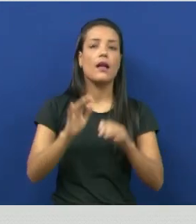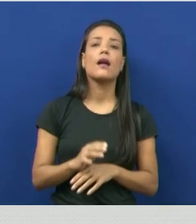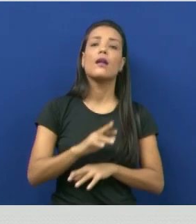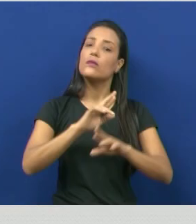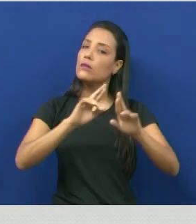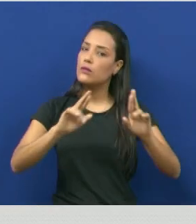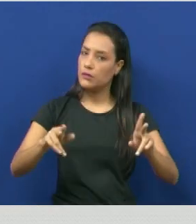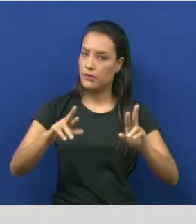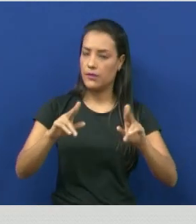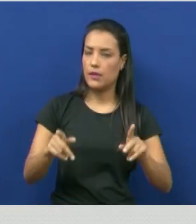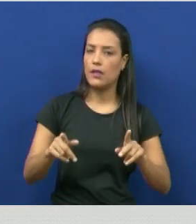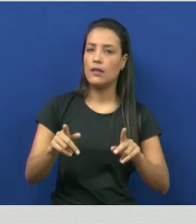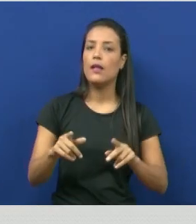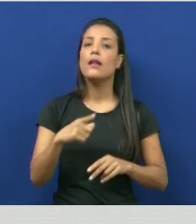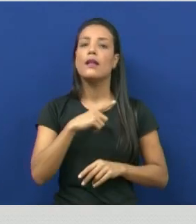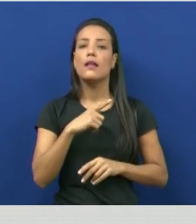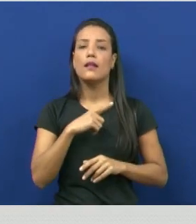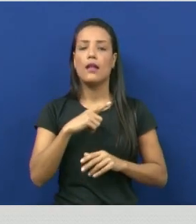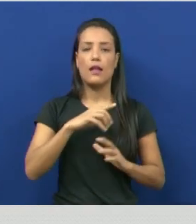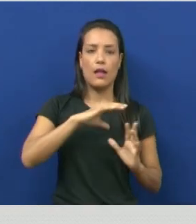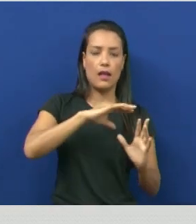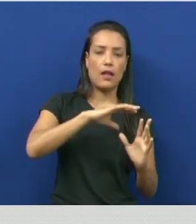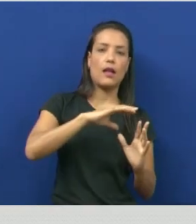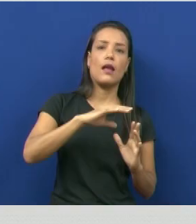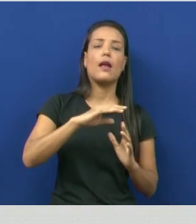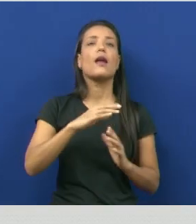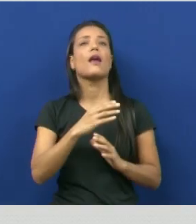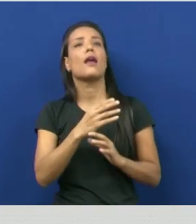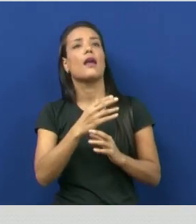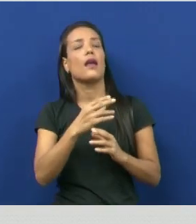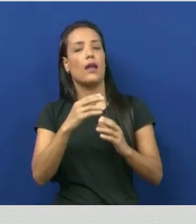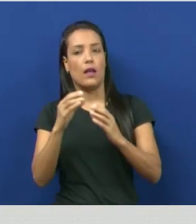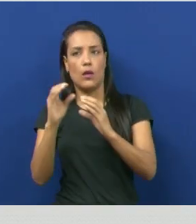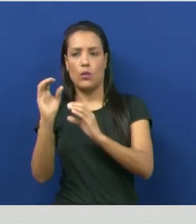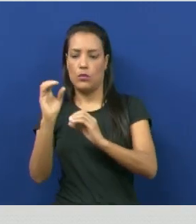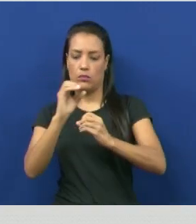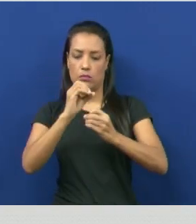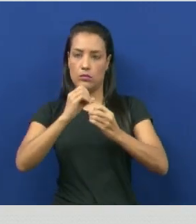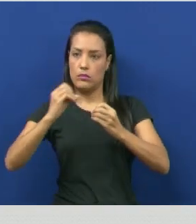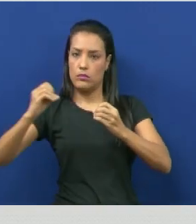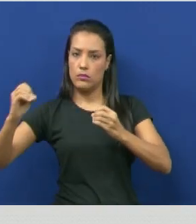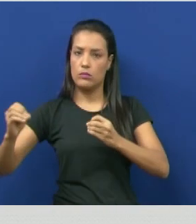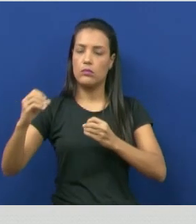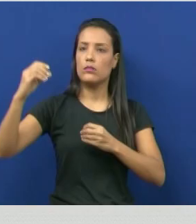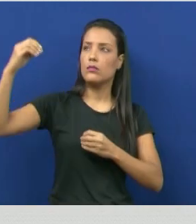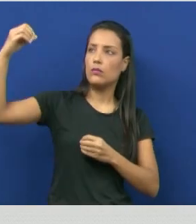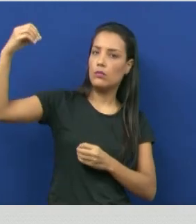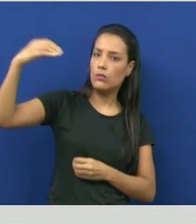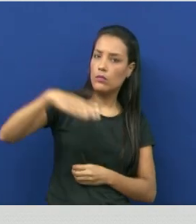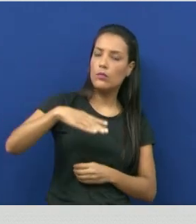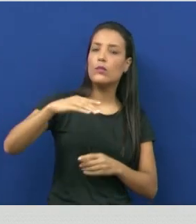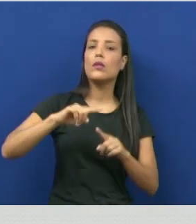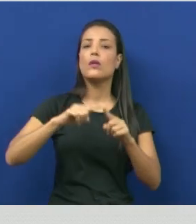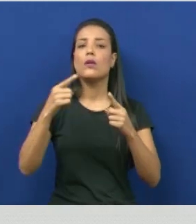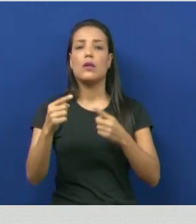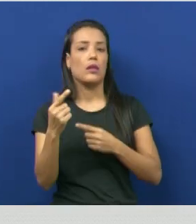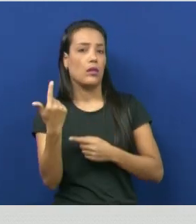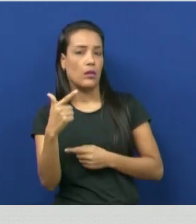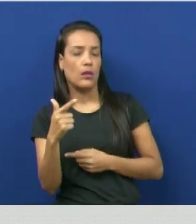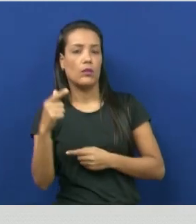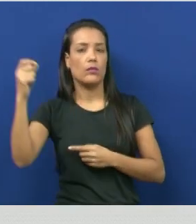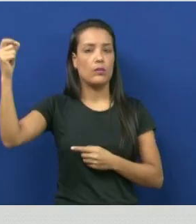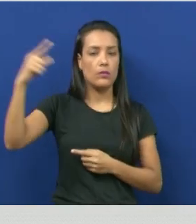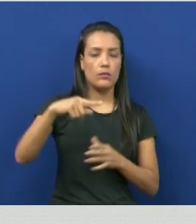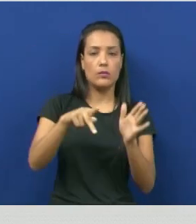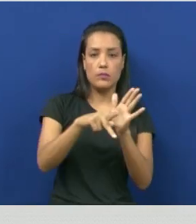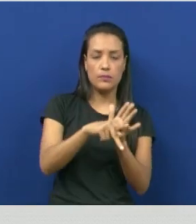diferença dos astros luminosos para os astros iluminados, por exemplo. Os astros iluminados são aqueles que não têm